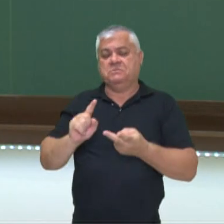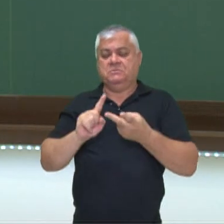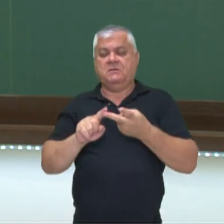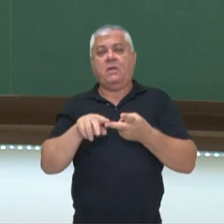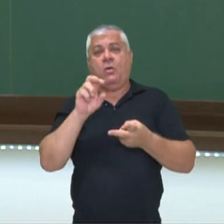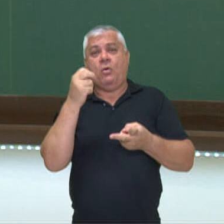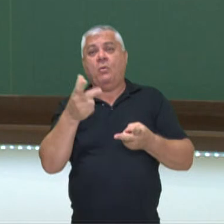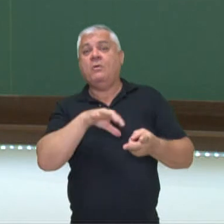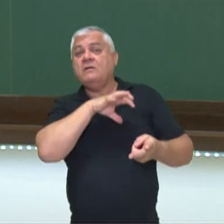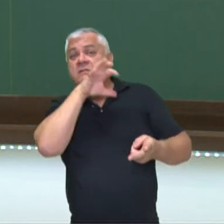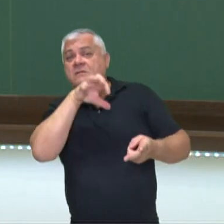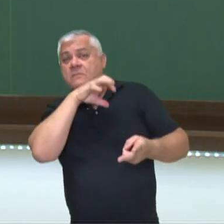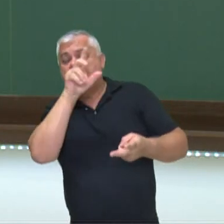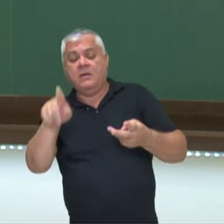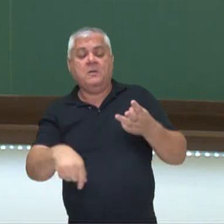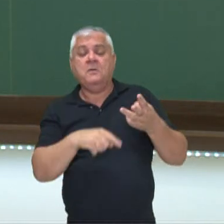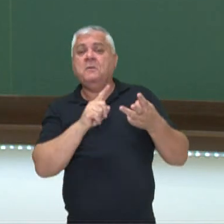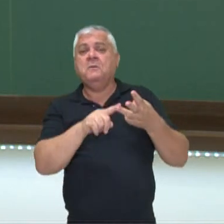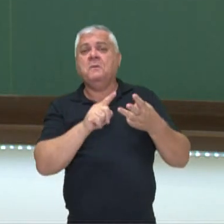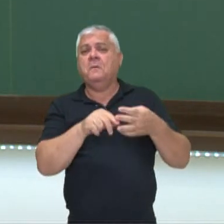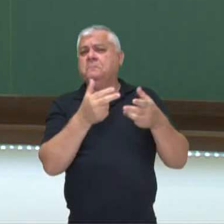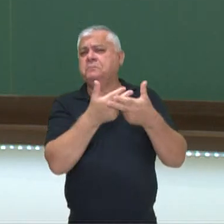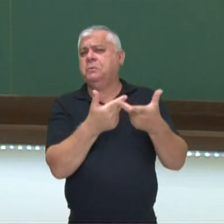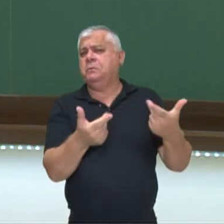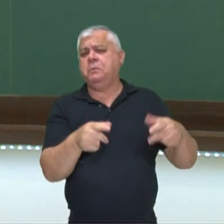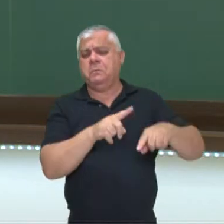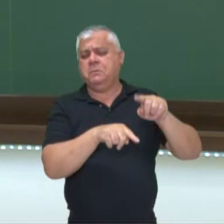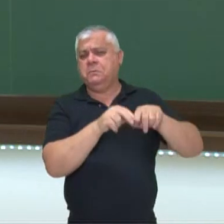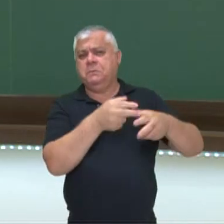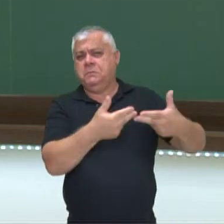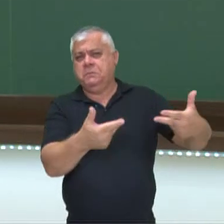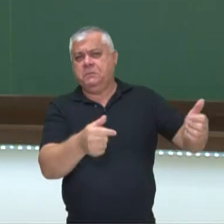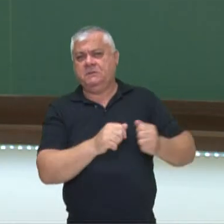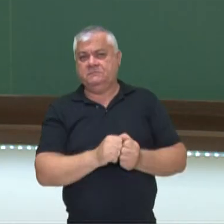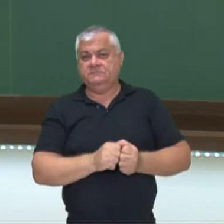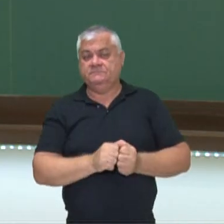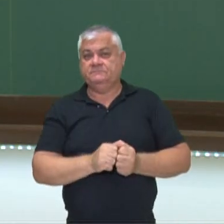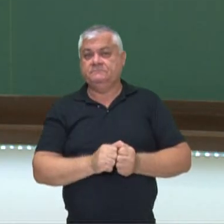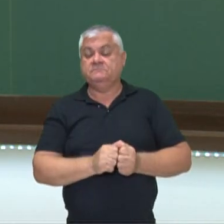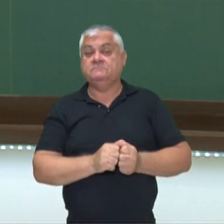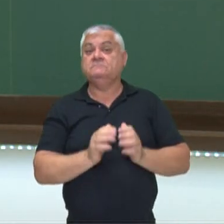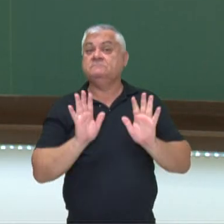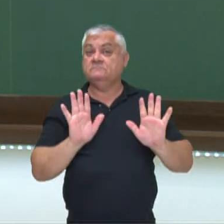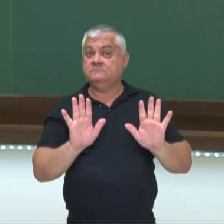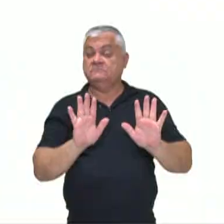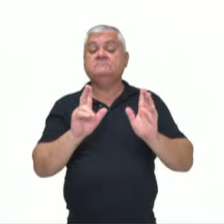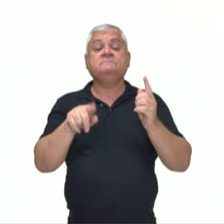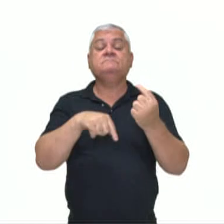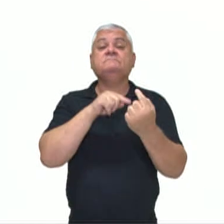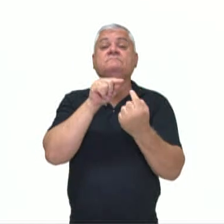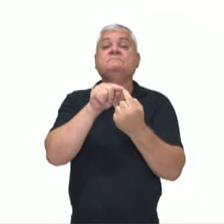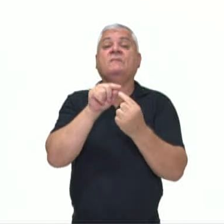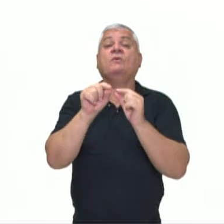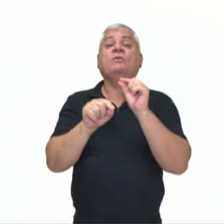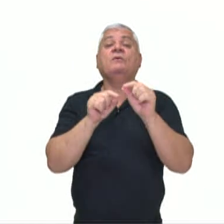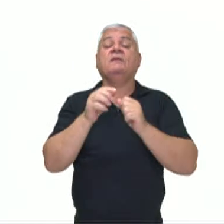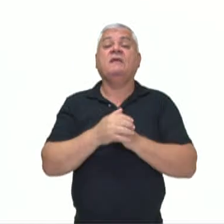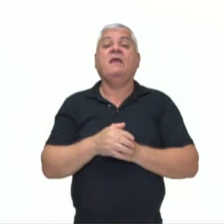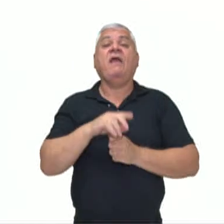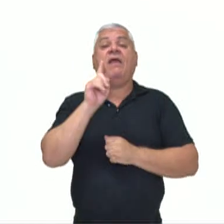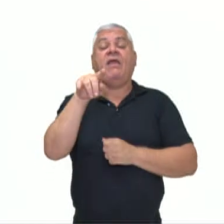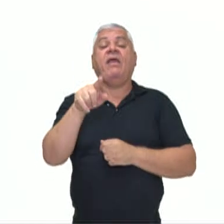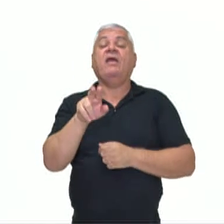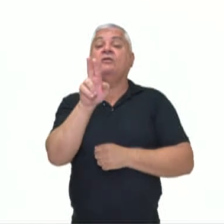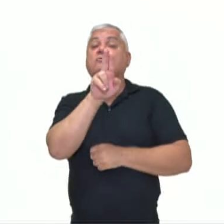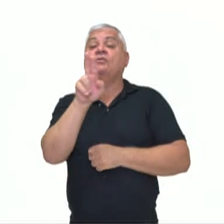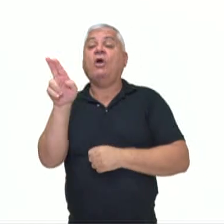seja animal ou seja um objeto, algo assim. E a função? La función é sustituir